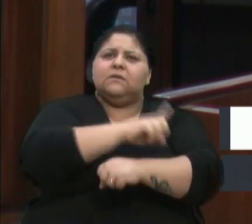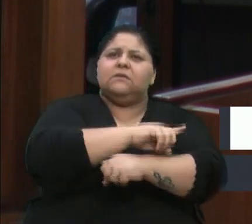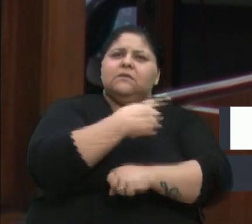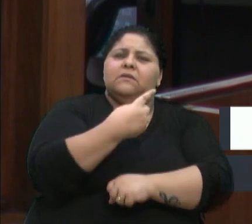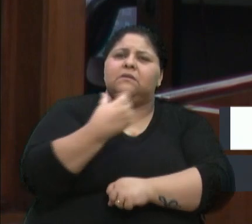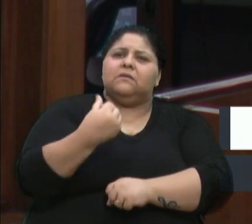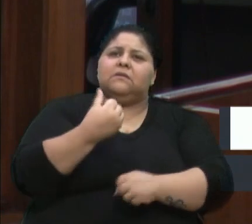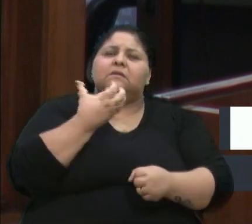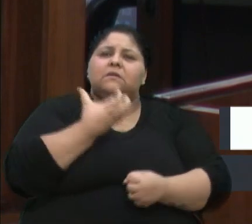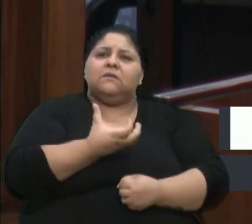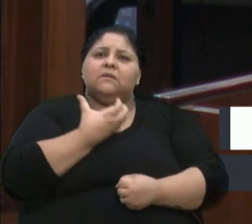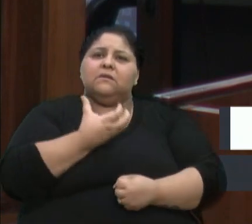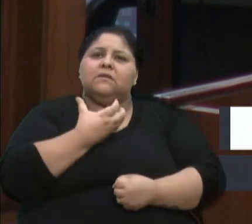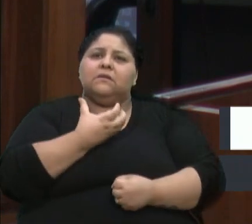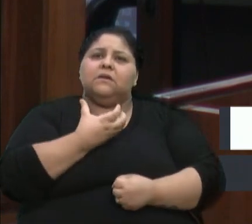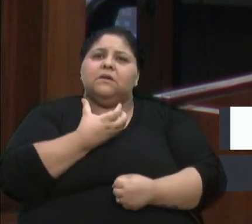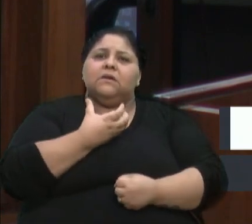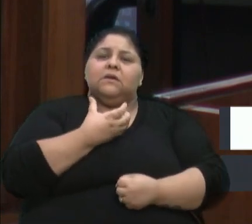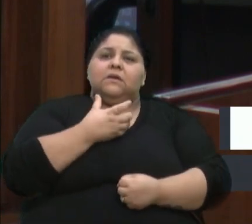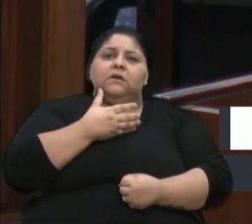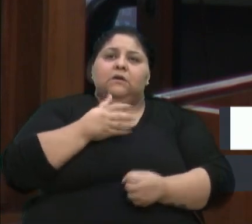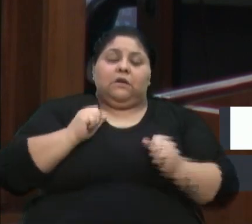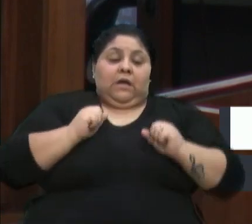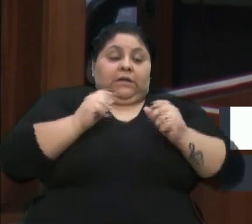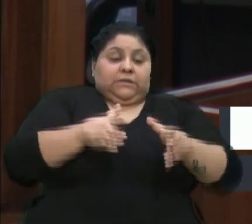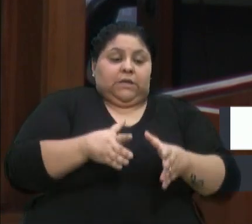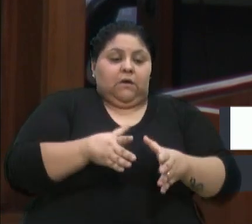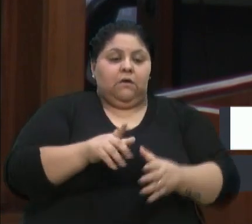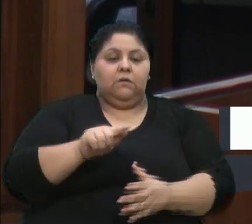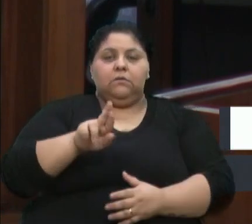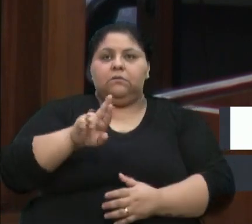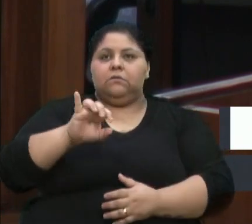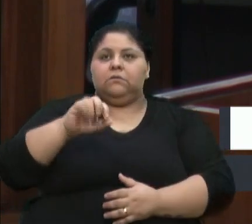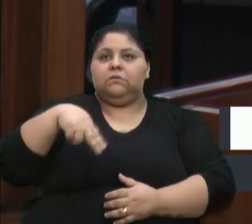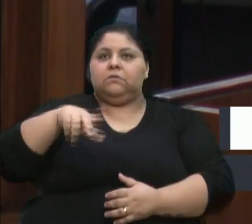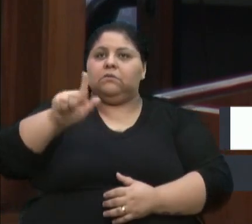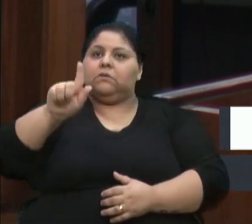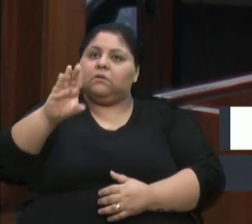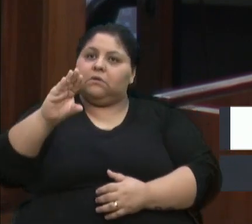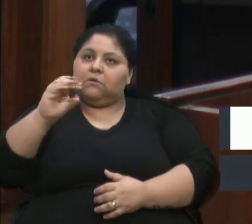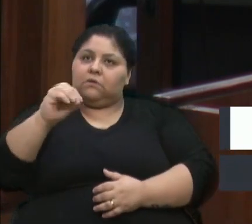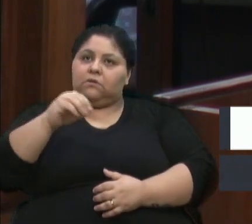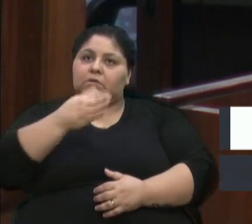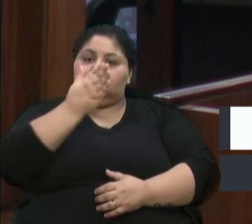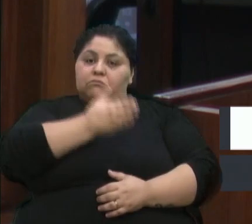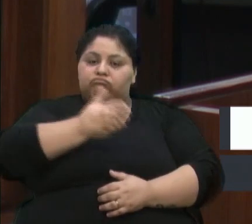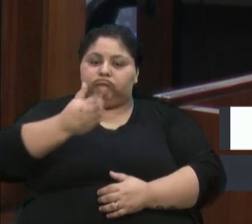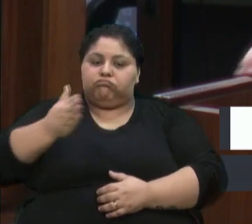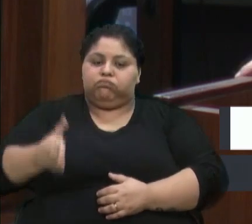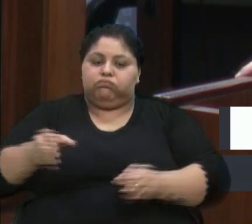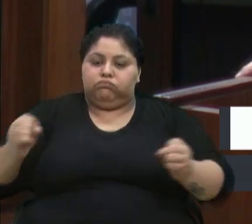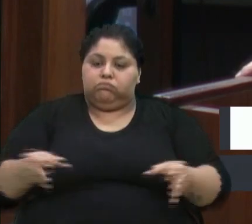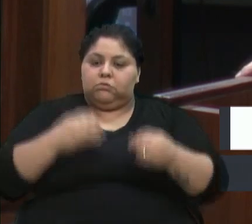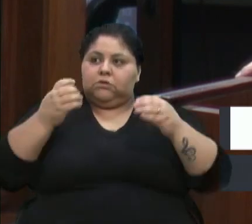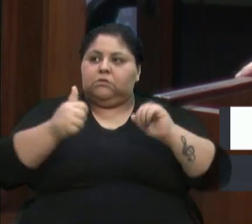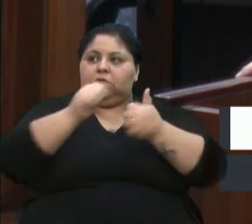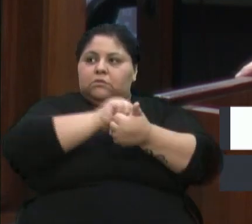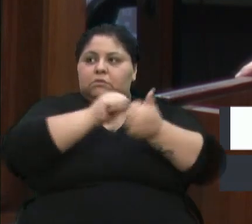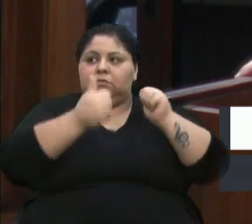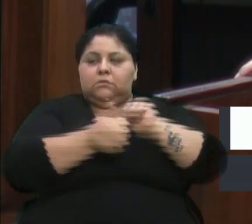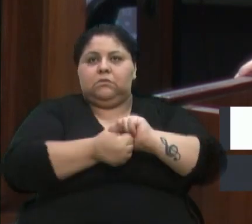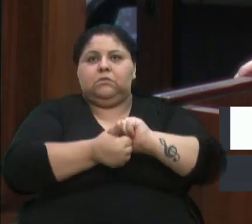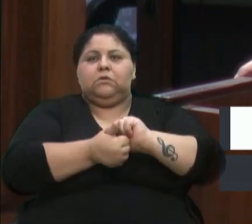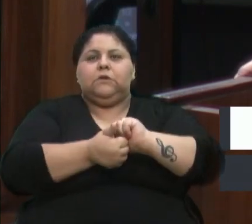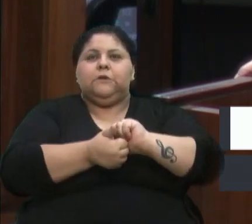dezembro nós teremos a São Gringos, que é mais uma etapa da Gringos, eventos esportivos, que larga lá de São João da Quarta